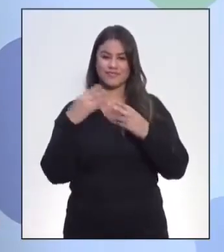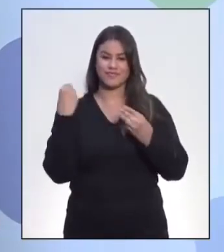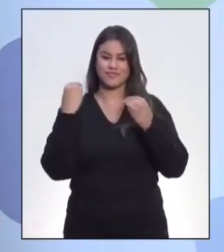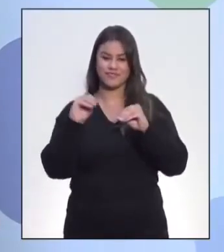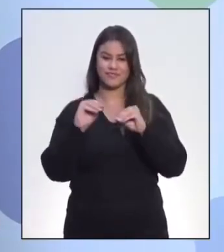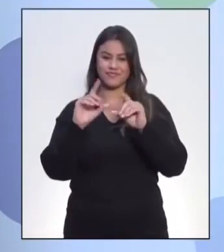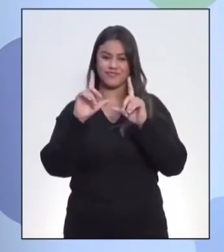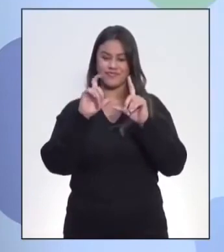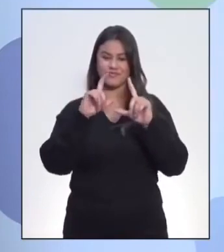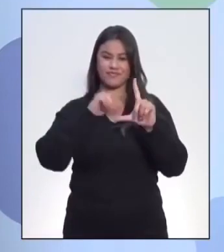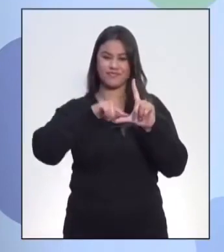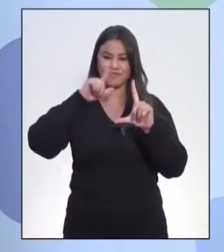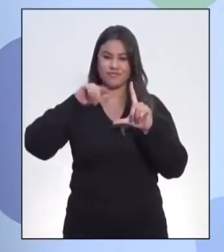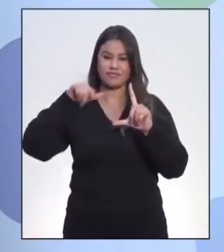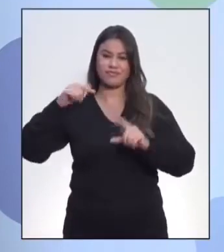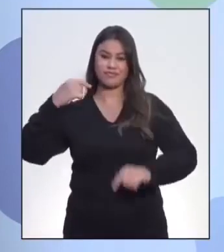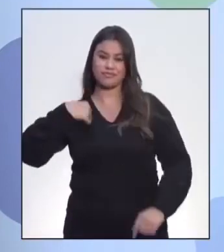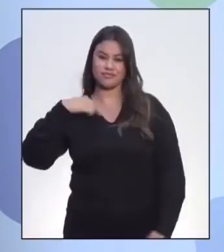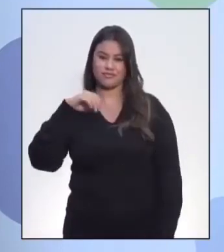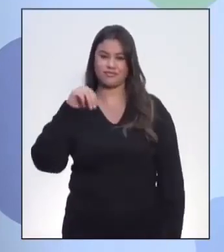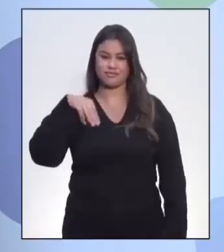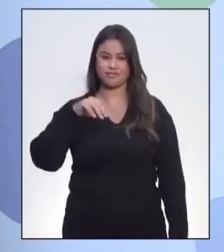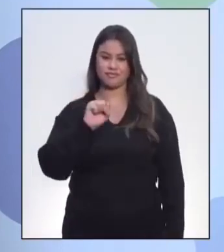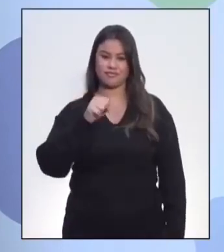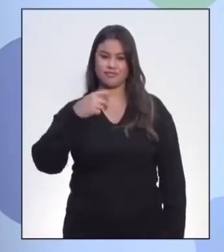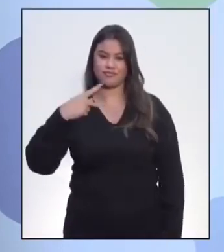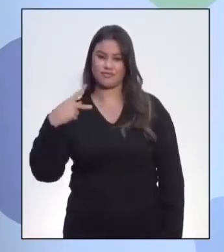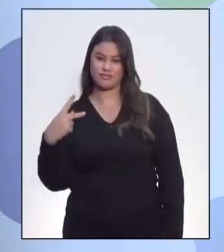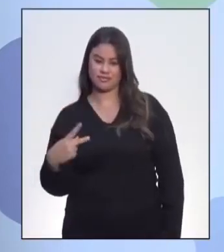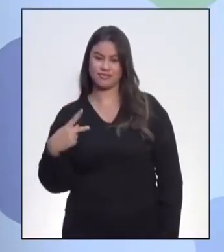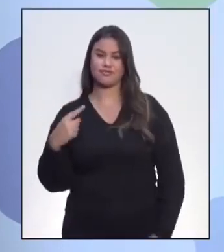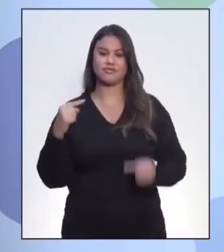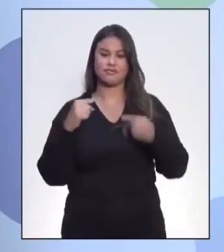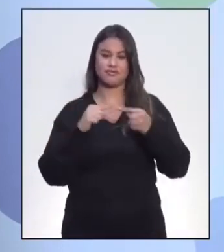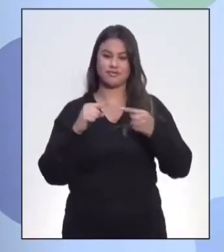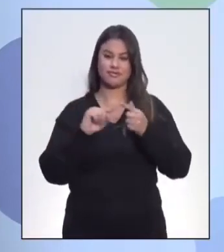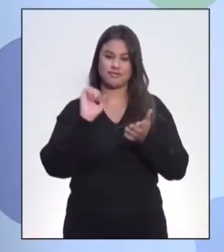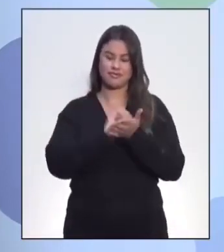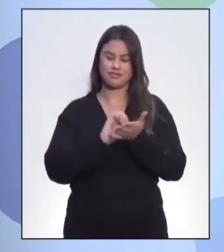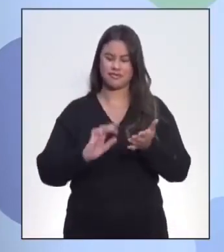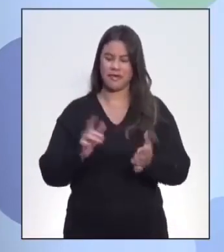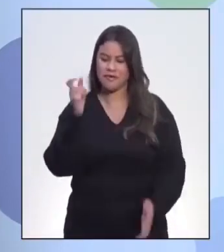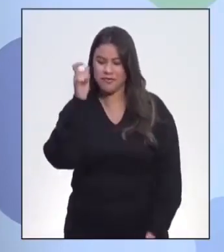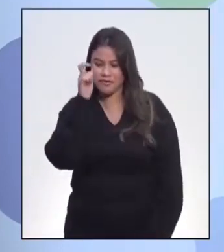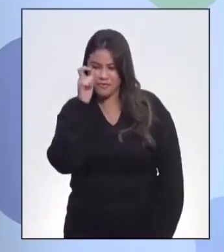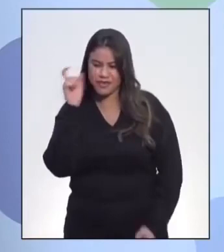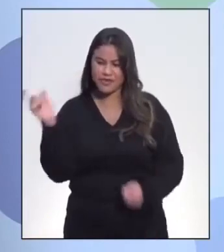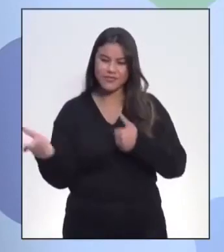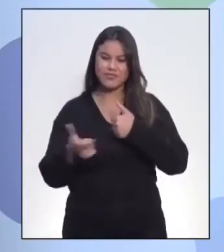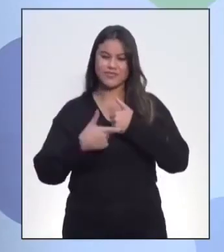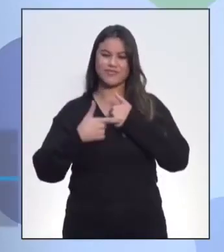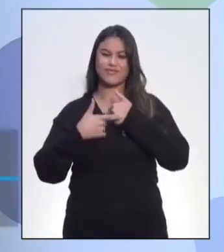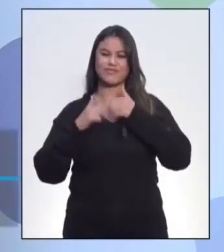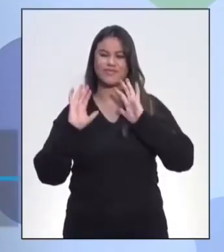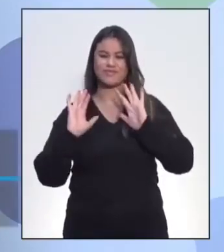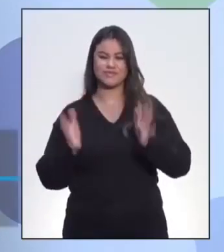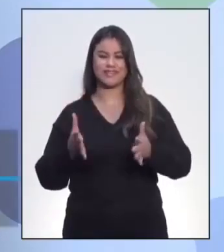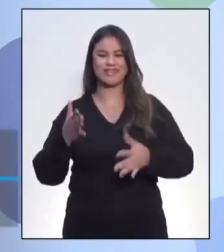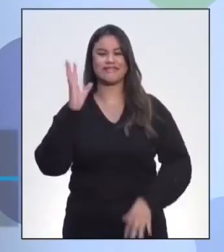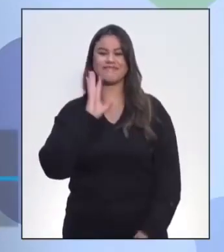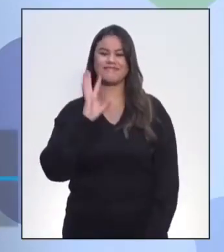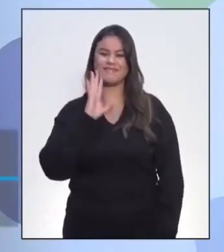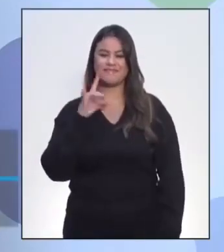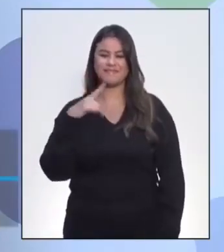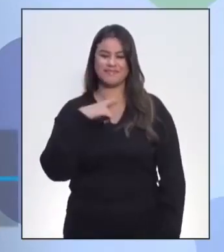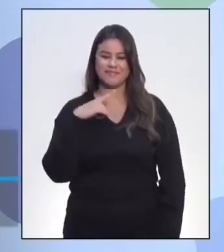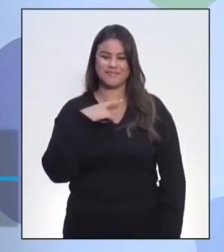foto dos gráficos que eles fizeram pela atividade da aula. Eu olhei, já curti, está muito legal